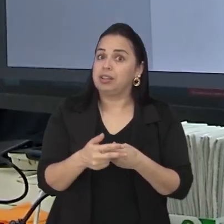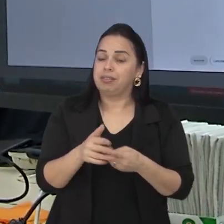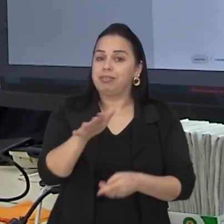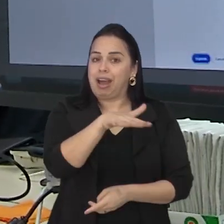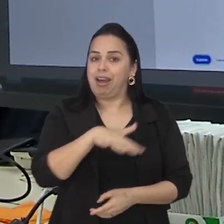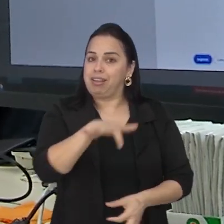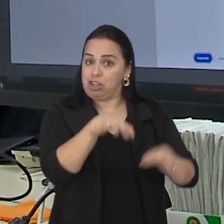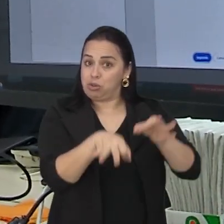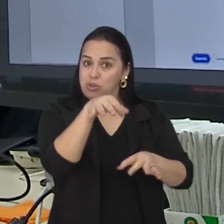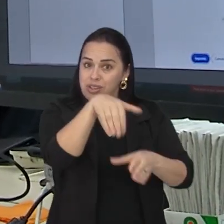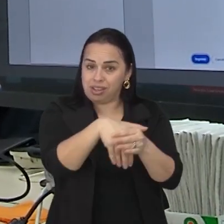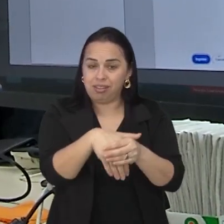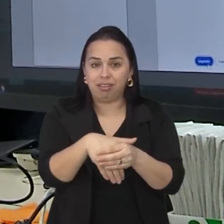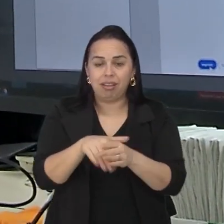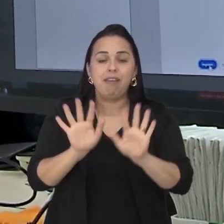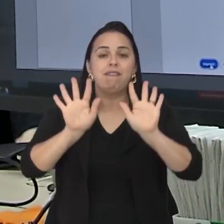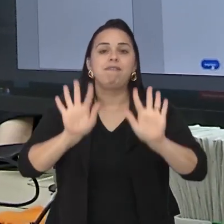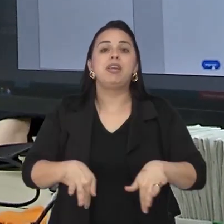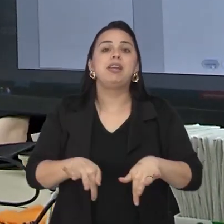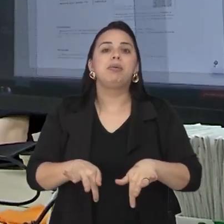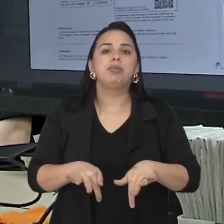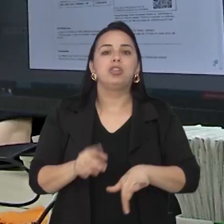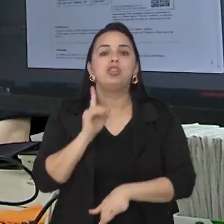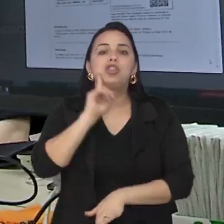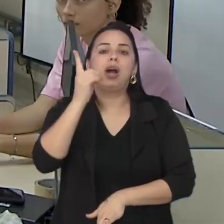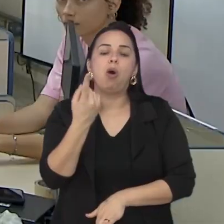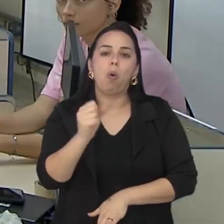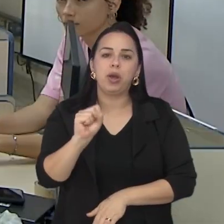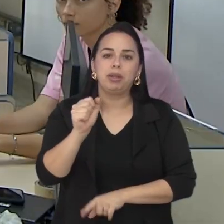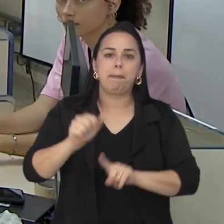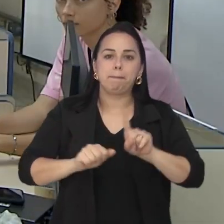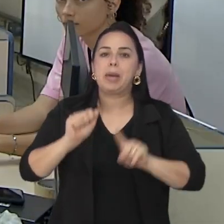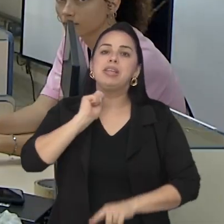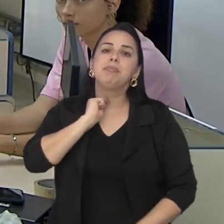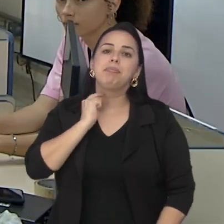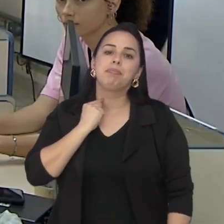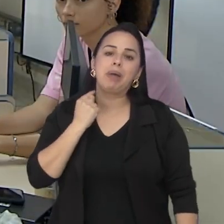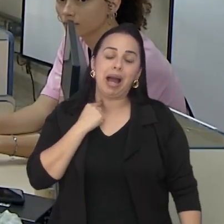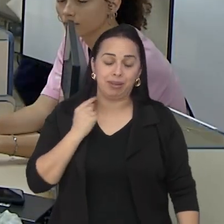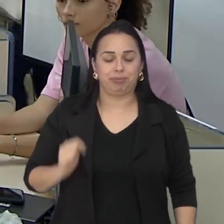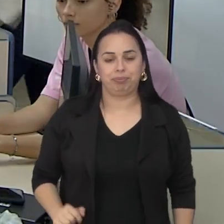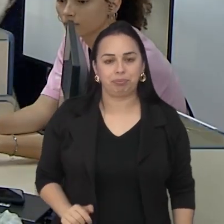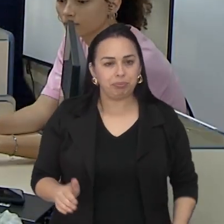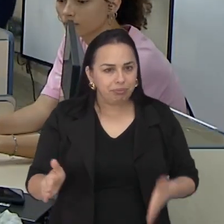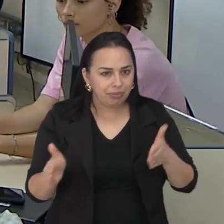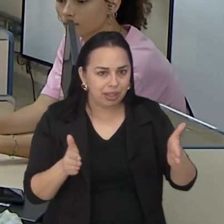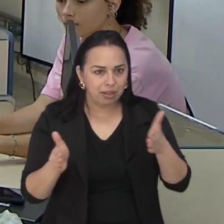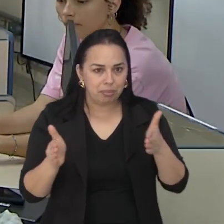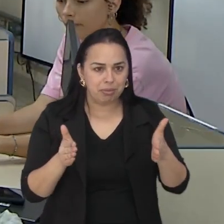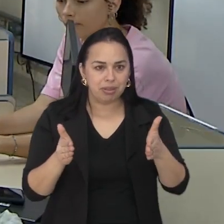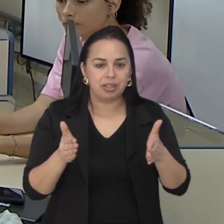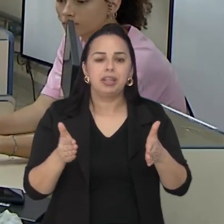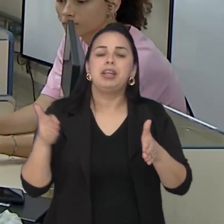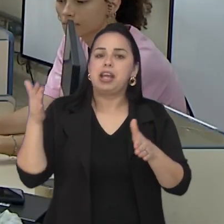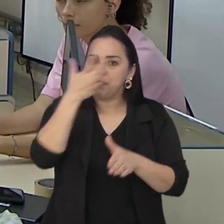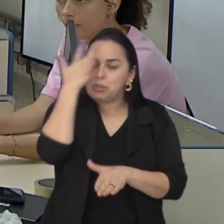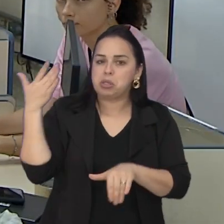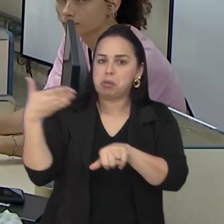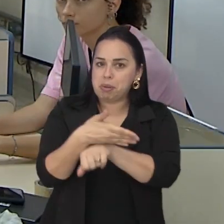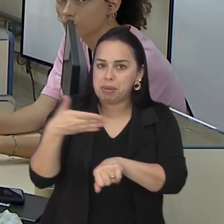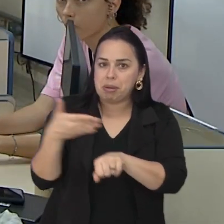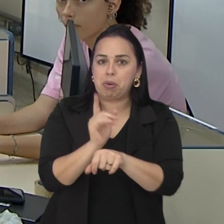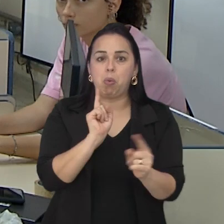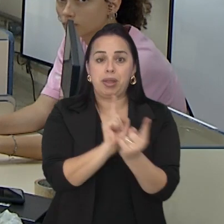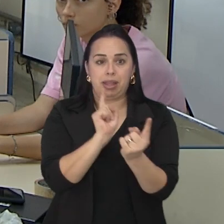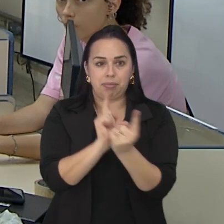junto à Justiça Eleitoral termina no dia 8 de maio. Nesse período final, que a gente chama de alistamento eleitoral,